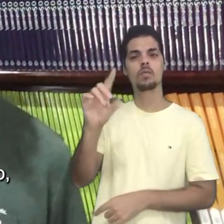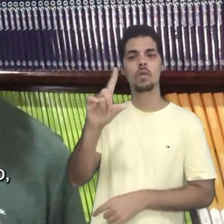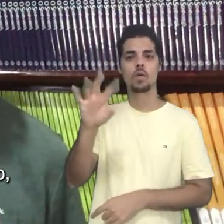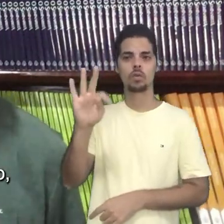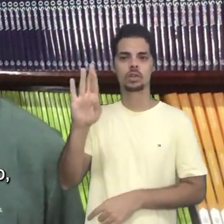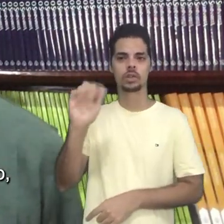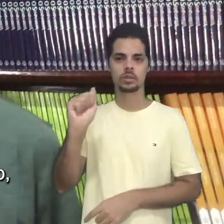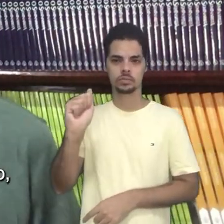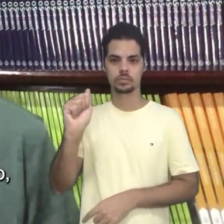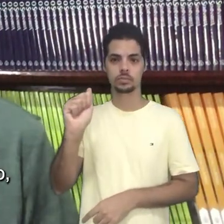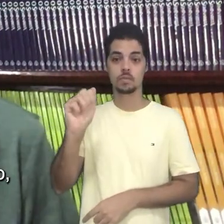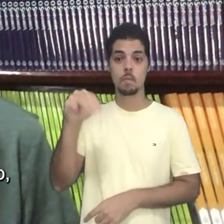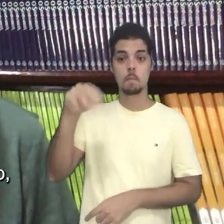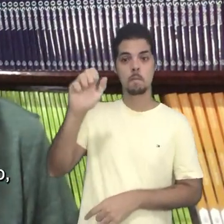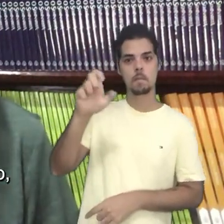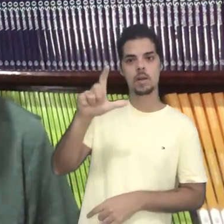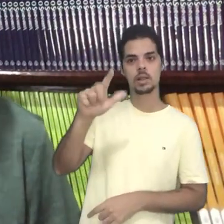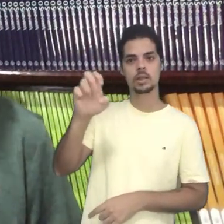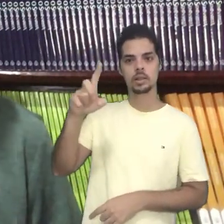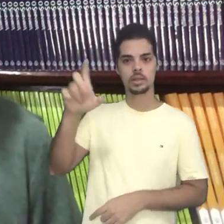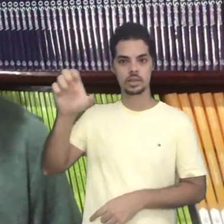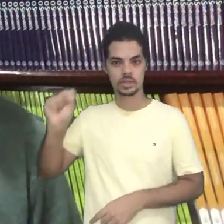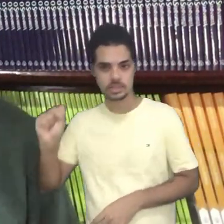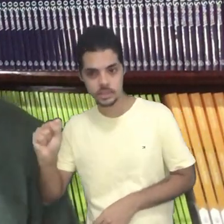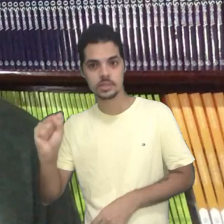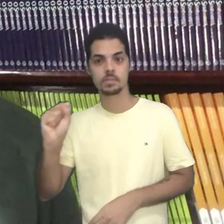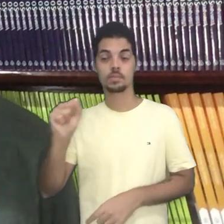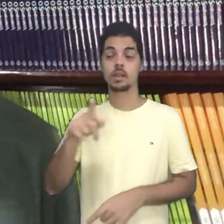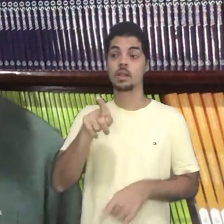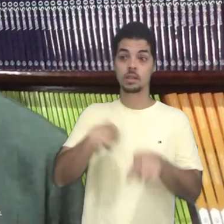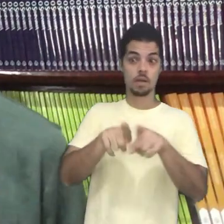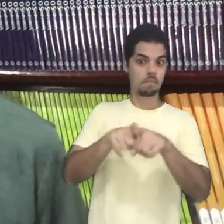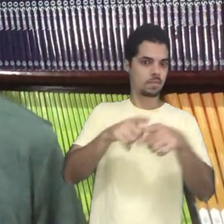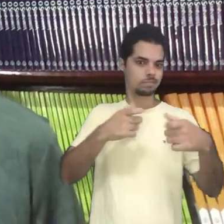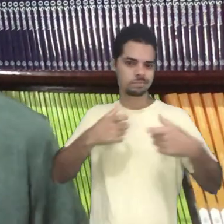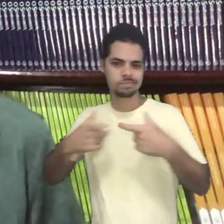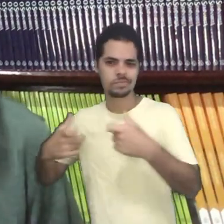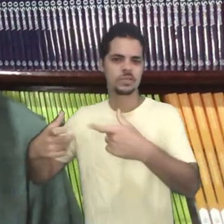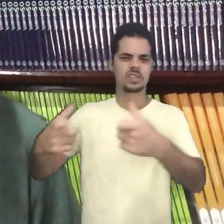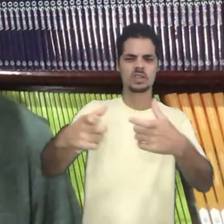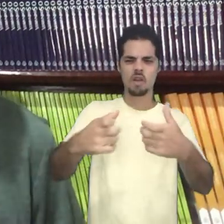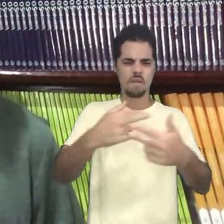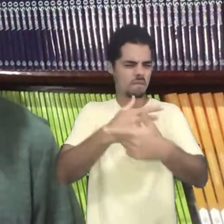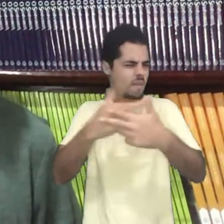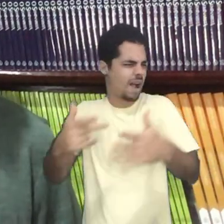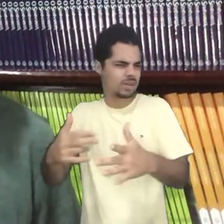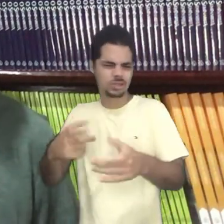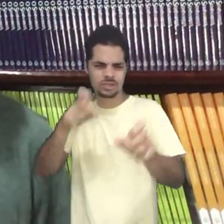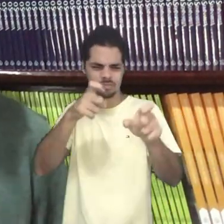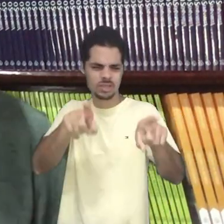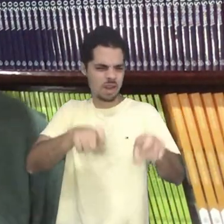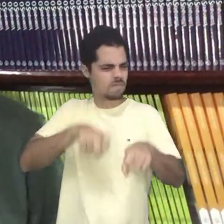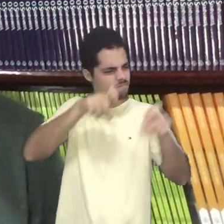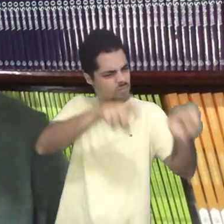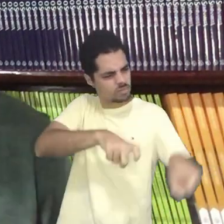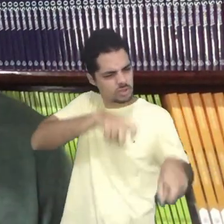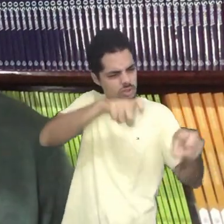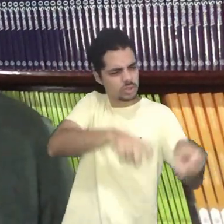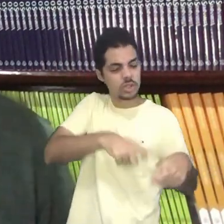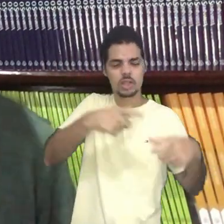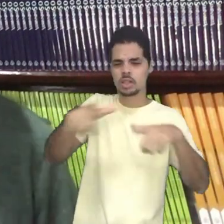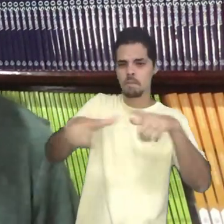no Maranhão, a revolta dos malês na cidade de Salvador, Bahia, guerra dos farrapos liderada